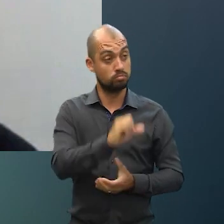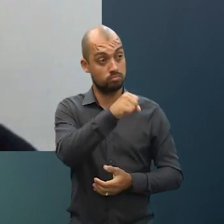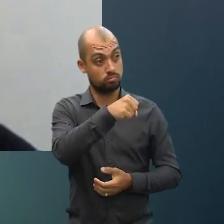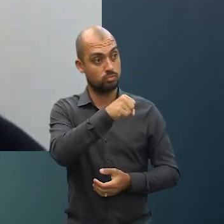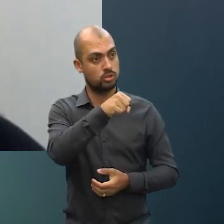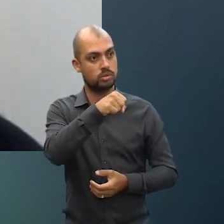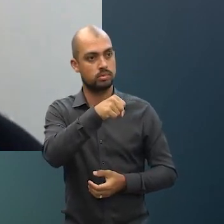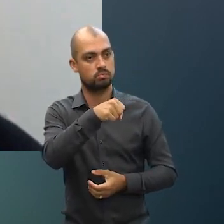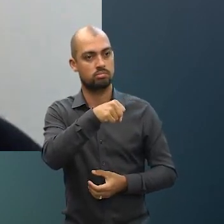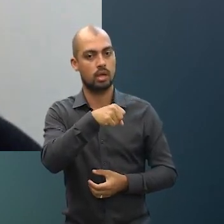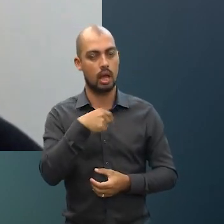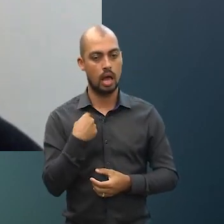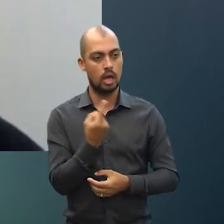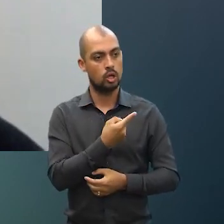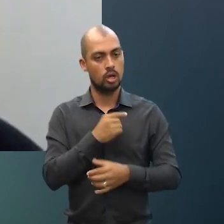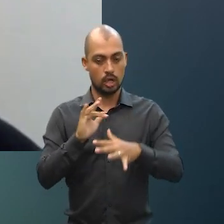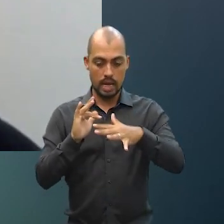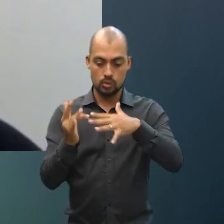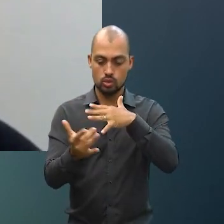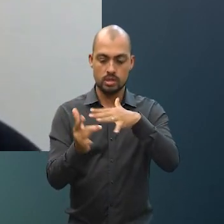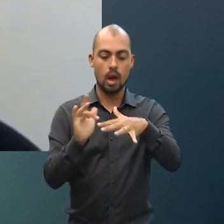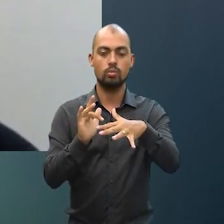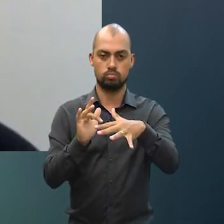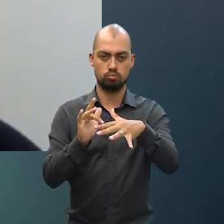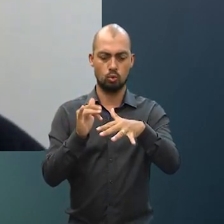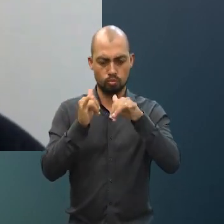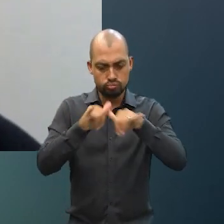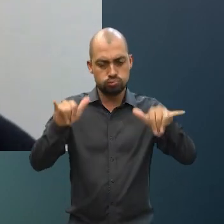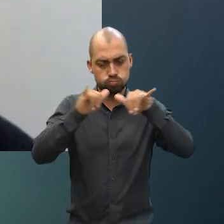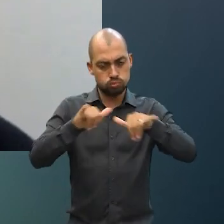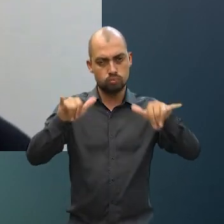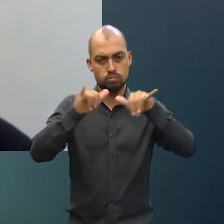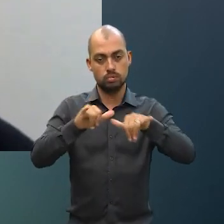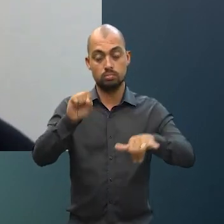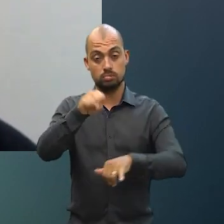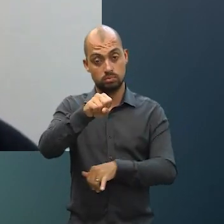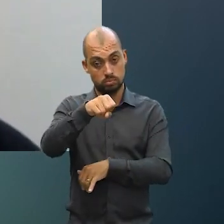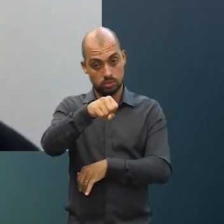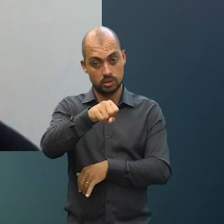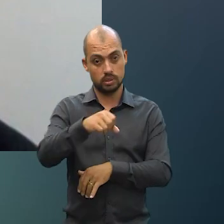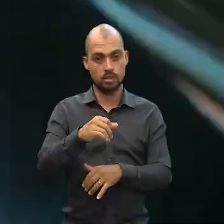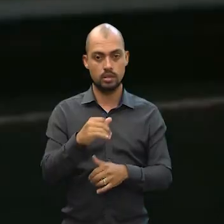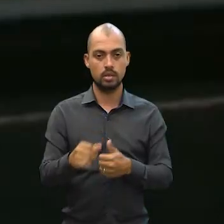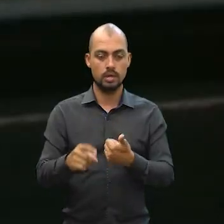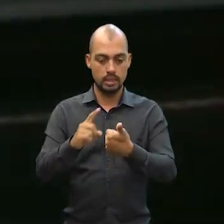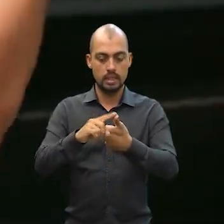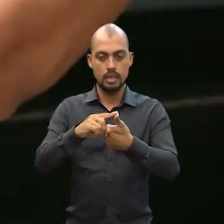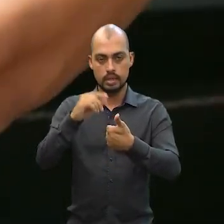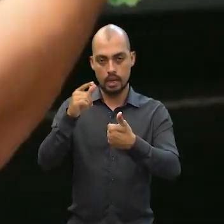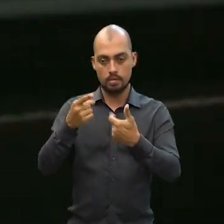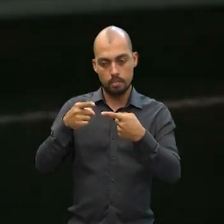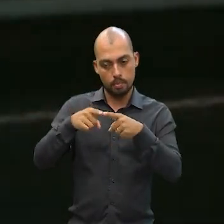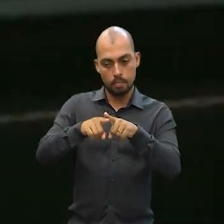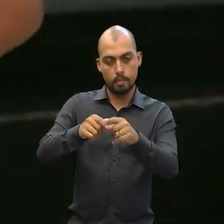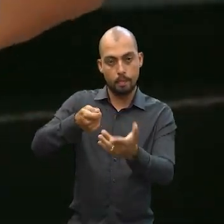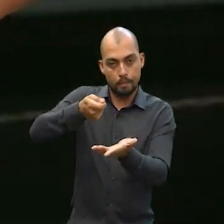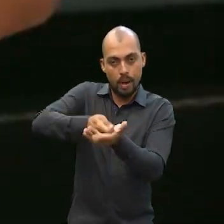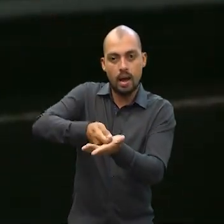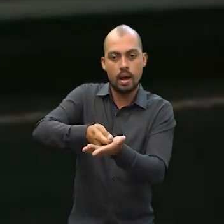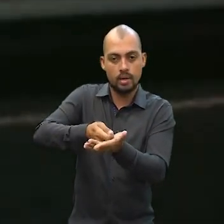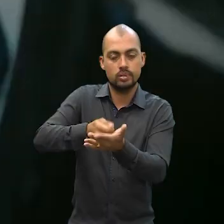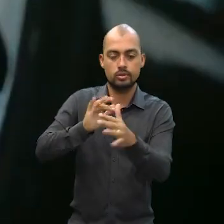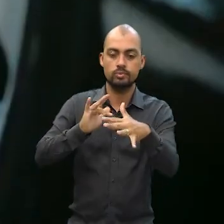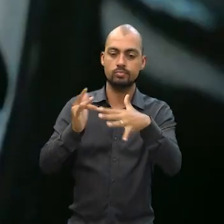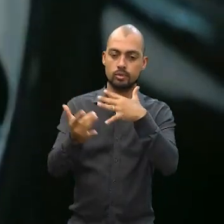Sim, sim. A gente usa todo tipo de divulgação, né? Vai numa divulgação patrocinada nas